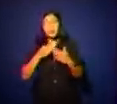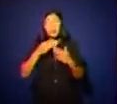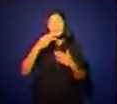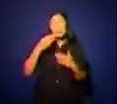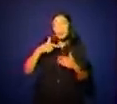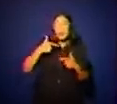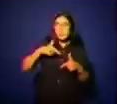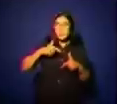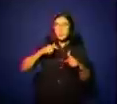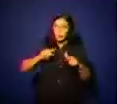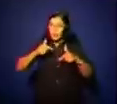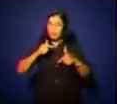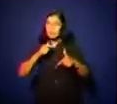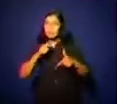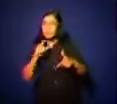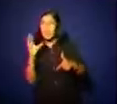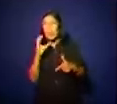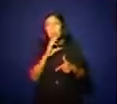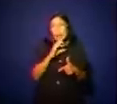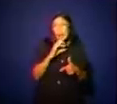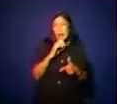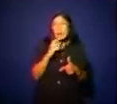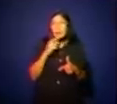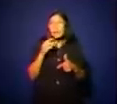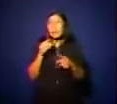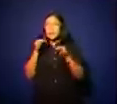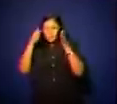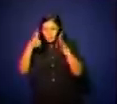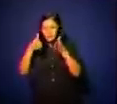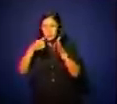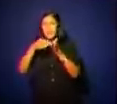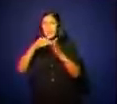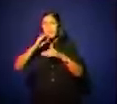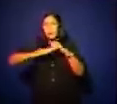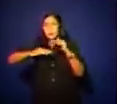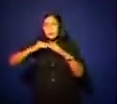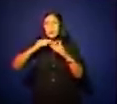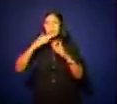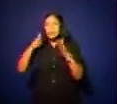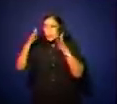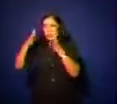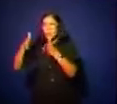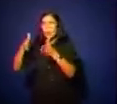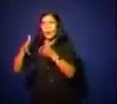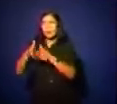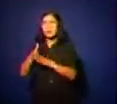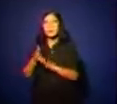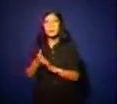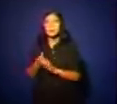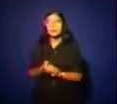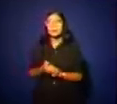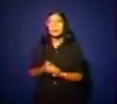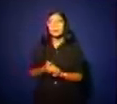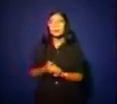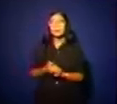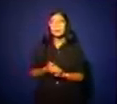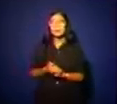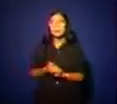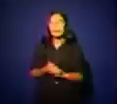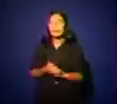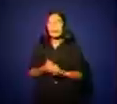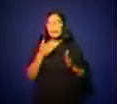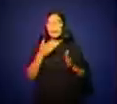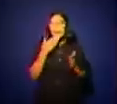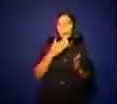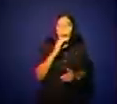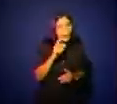temporário sob medida e direcionada eu não consigo fazer isso muito